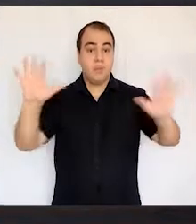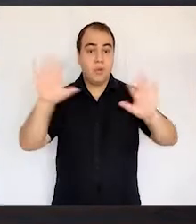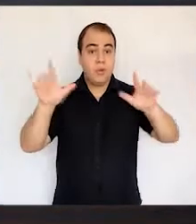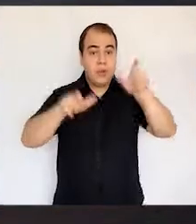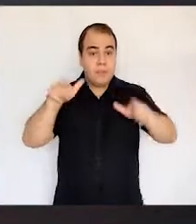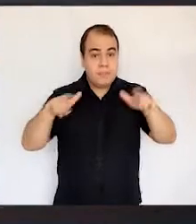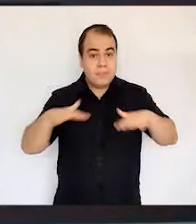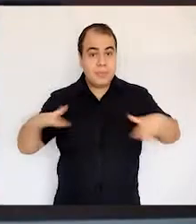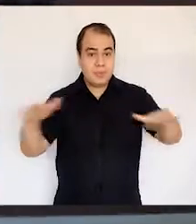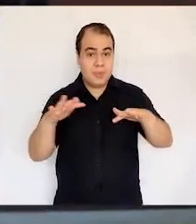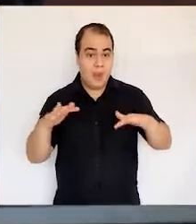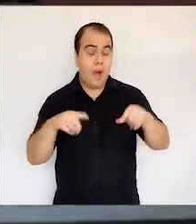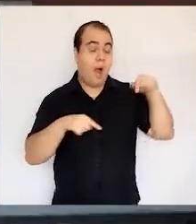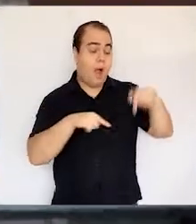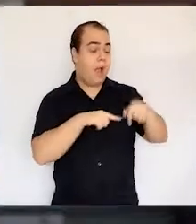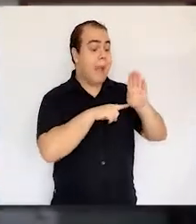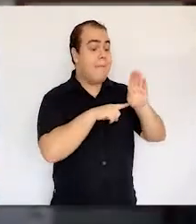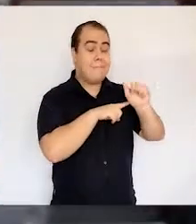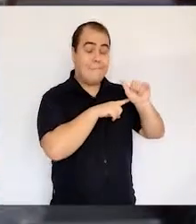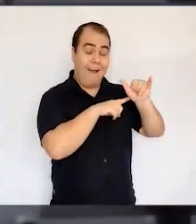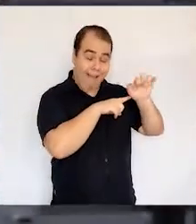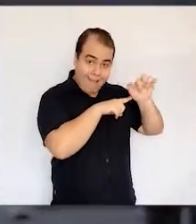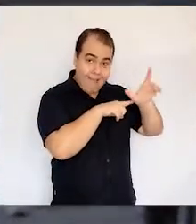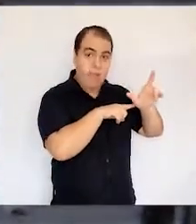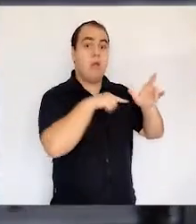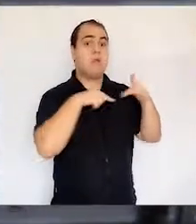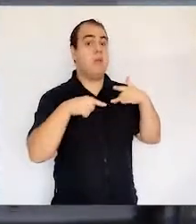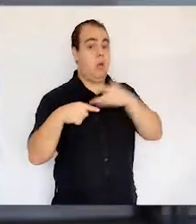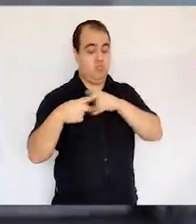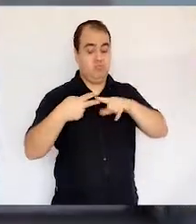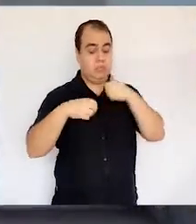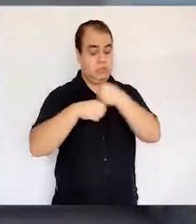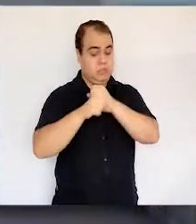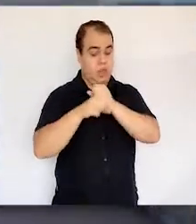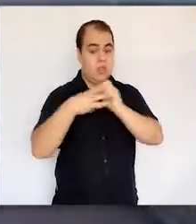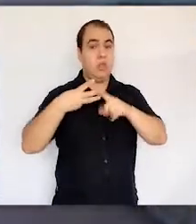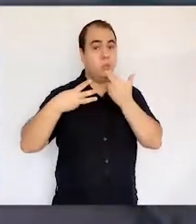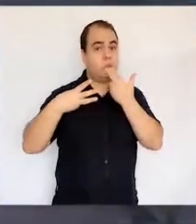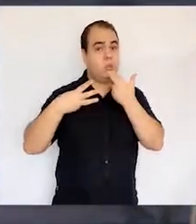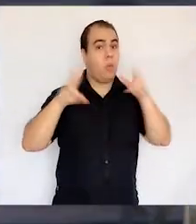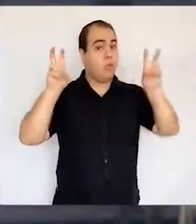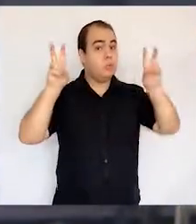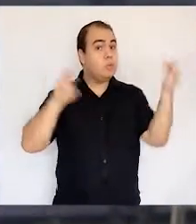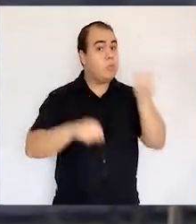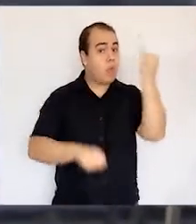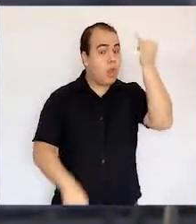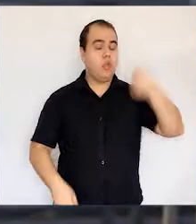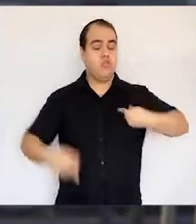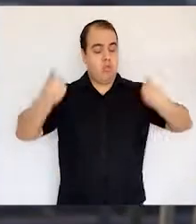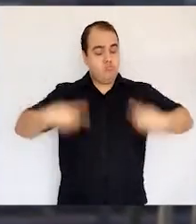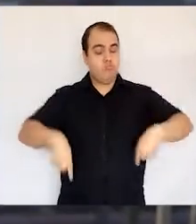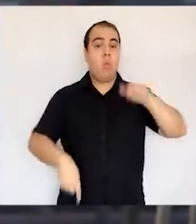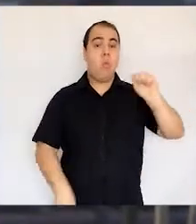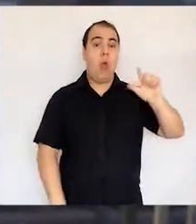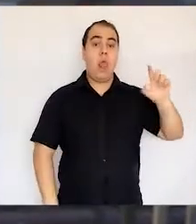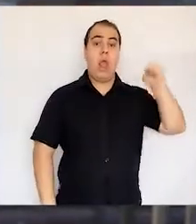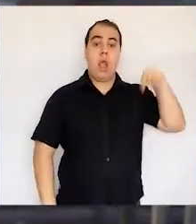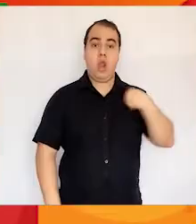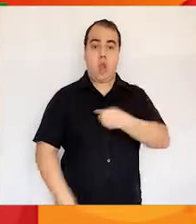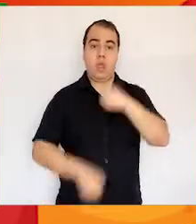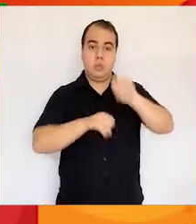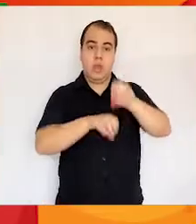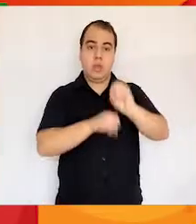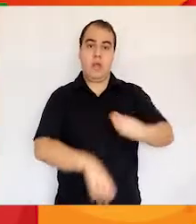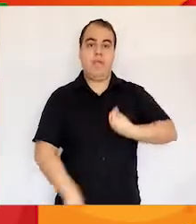Olá, pessoal! Aqui na Bayer, saúde, ciência e nutrição são assuntos muito importantes para nós. Eu sou a Lê e aqui a gente faz educação para uma vida